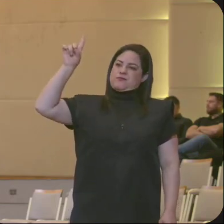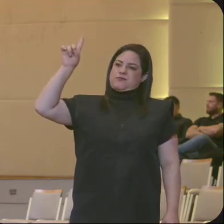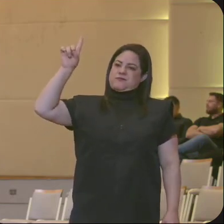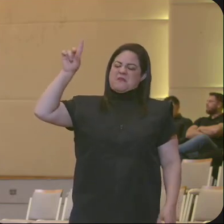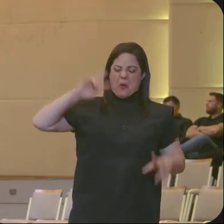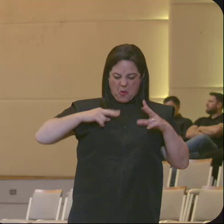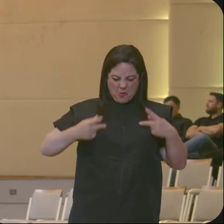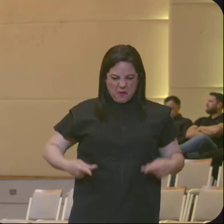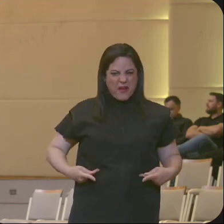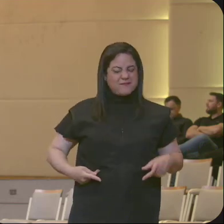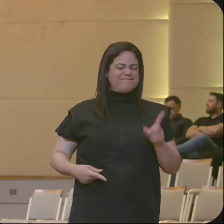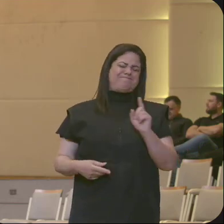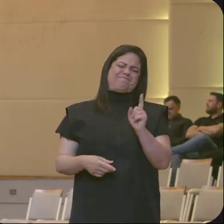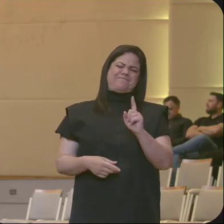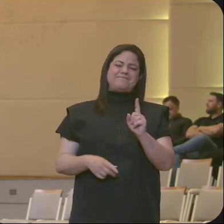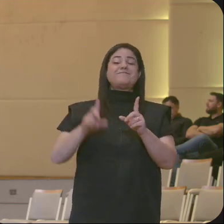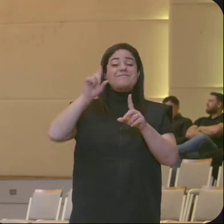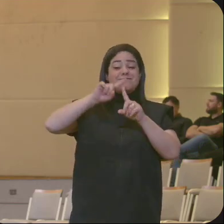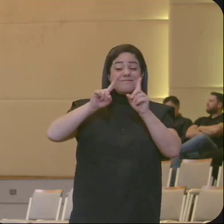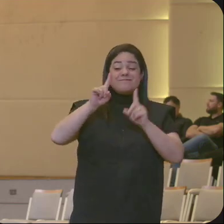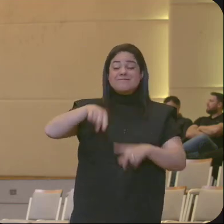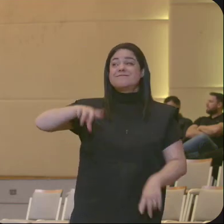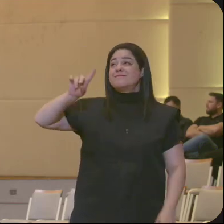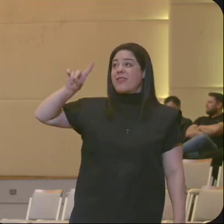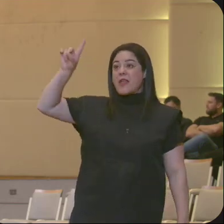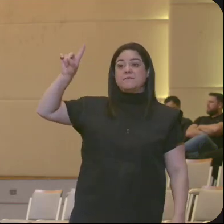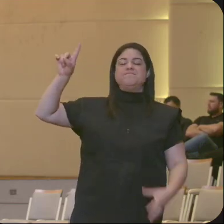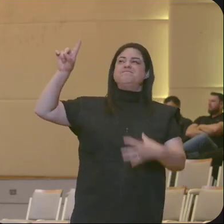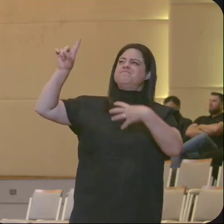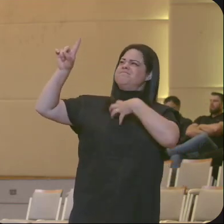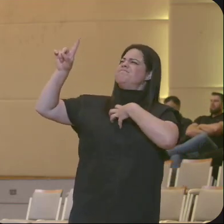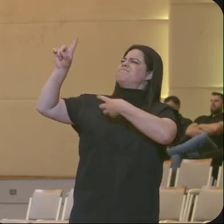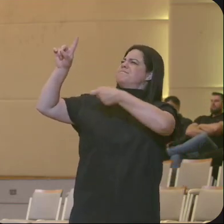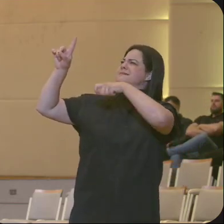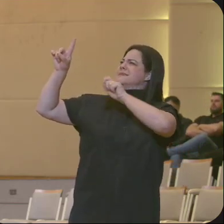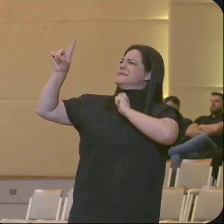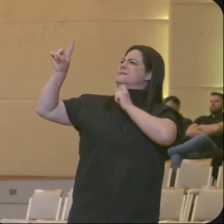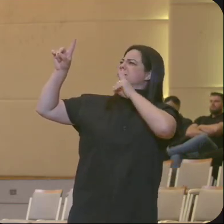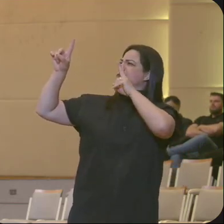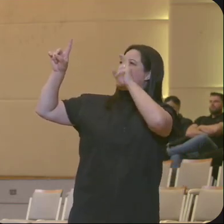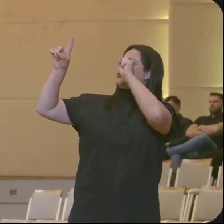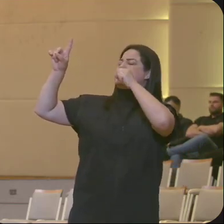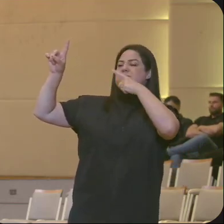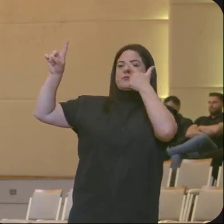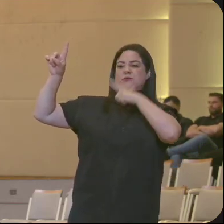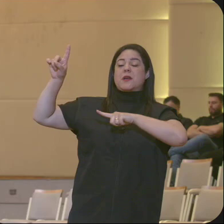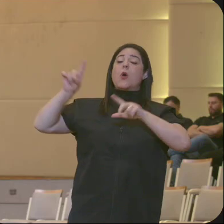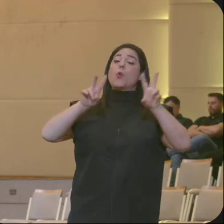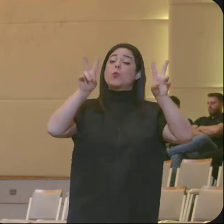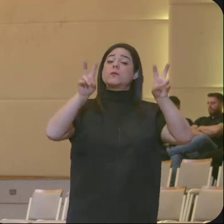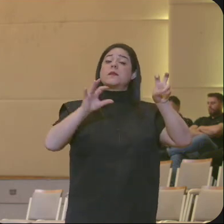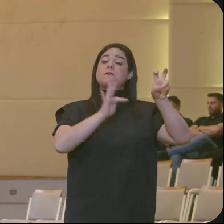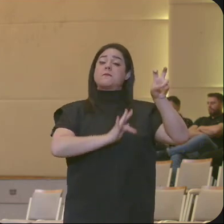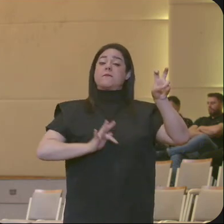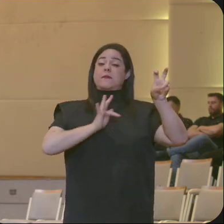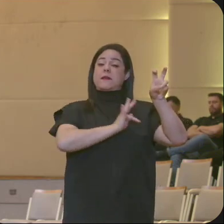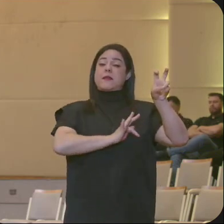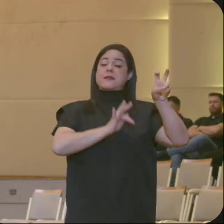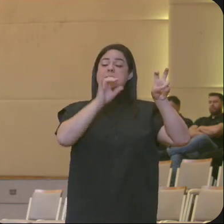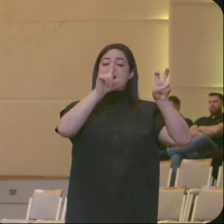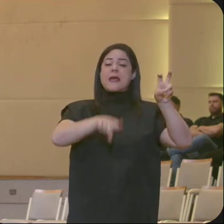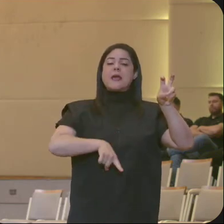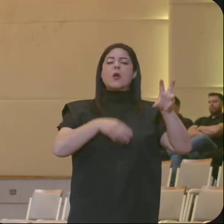levantar todos os dias da sua vida. O tema da carta de Filipenses é justamente esse: